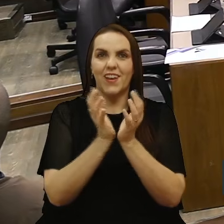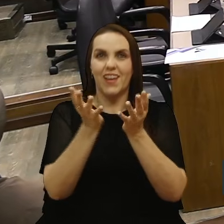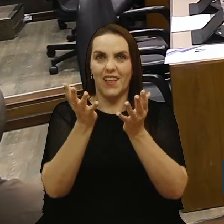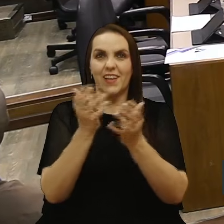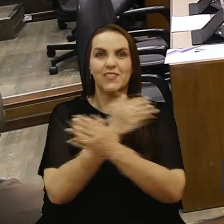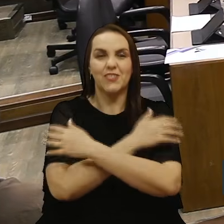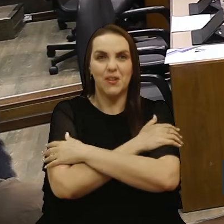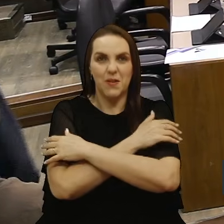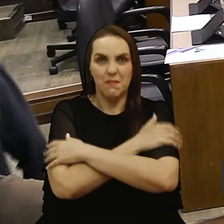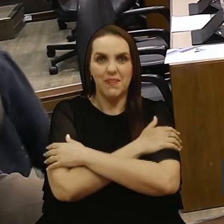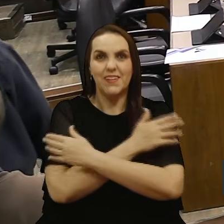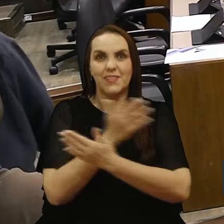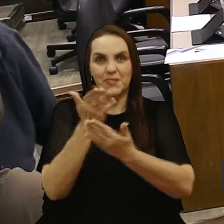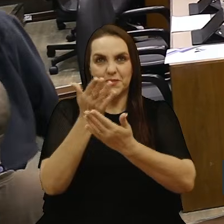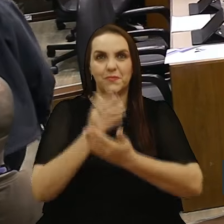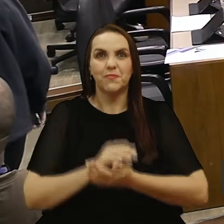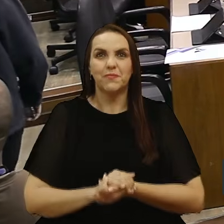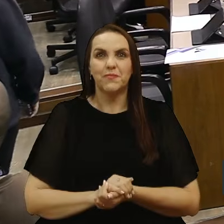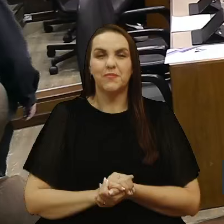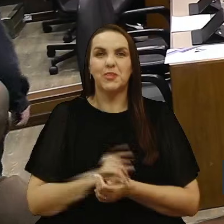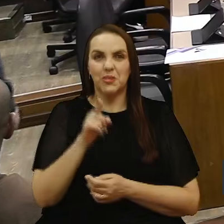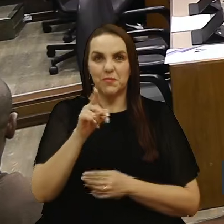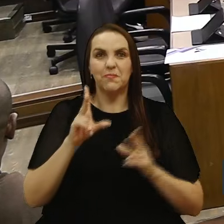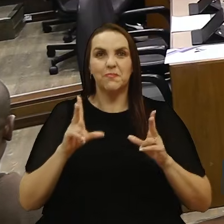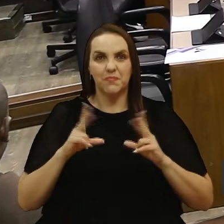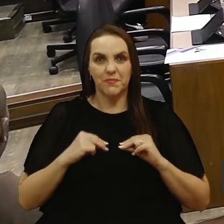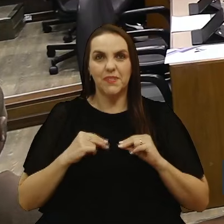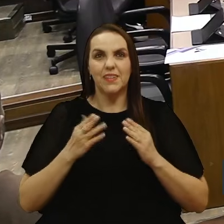dar um abraço, tu merece.